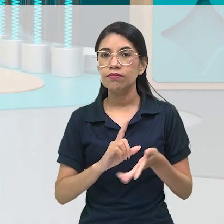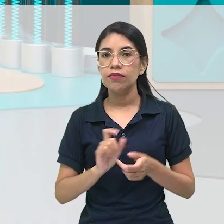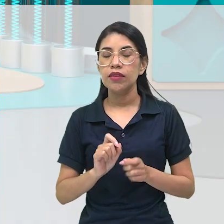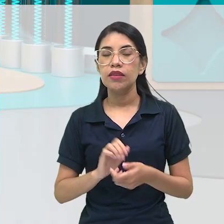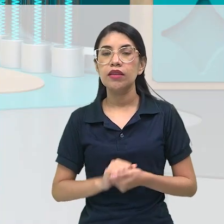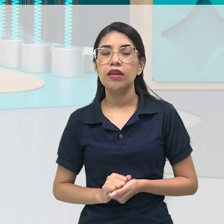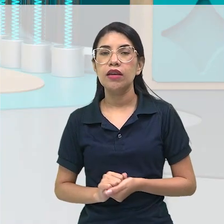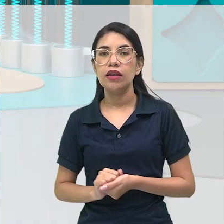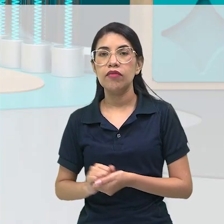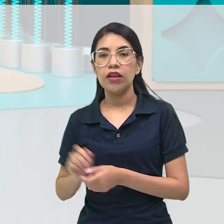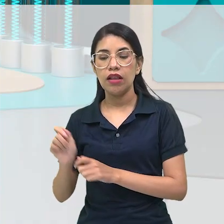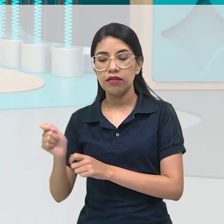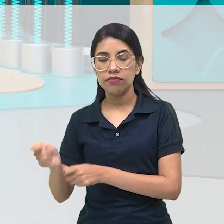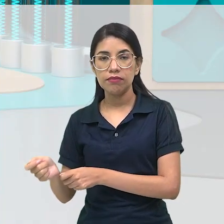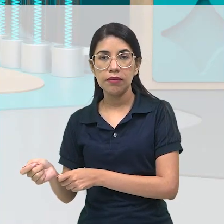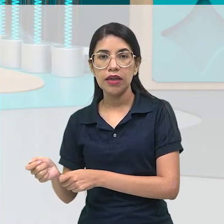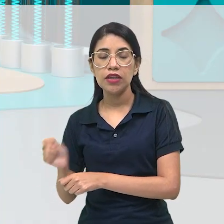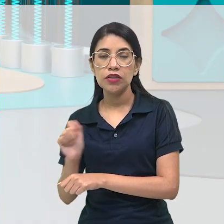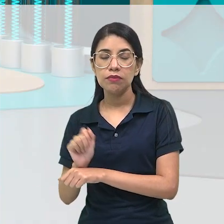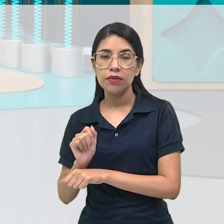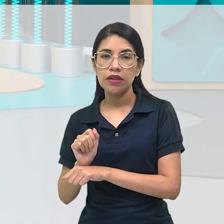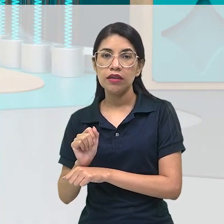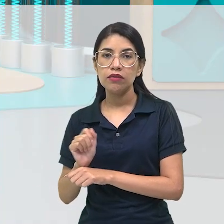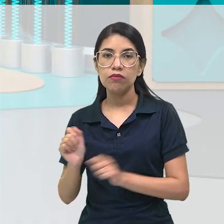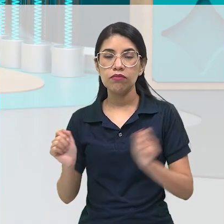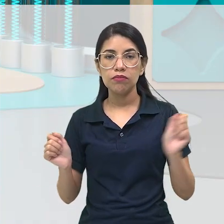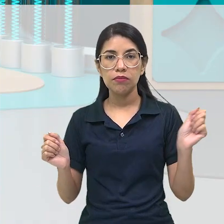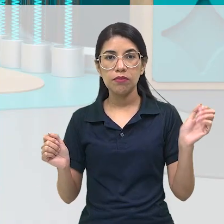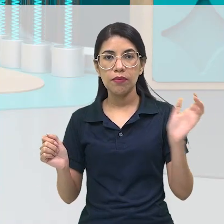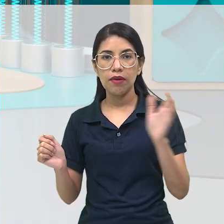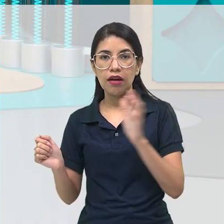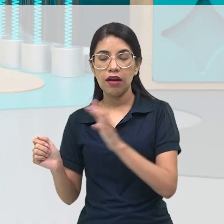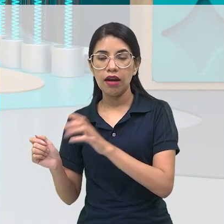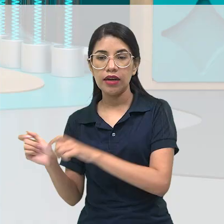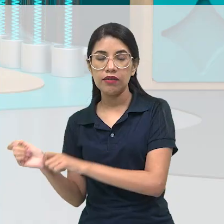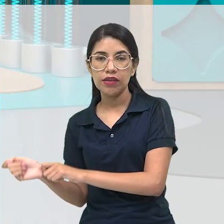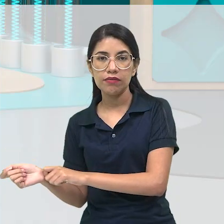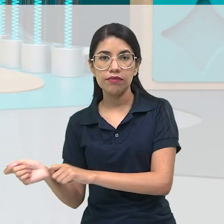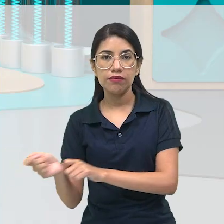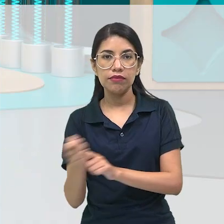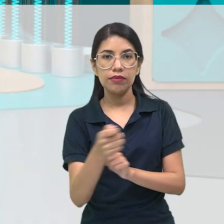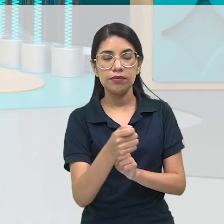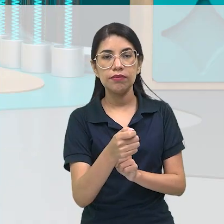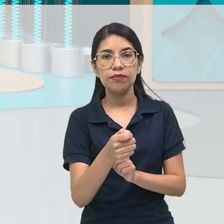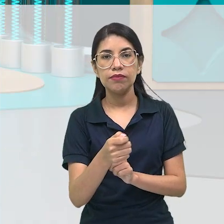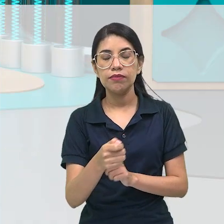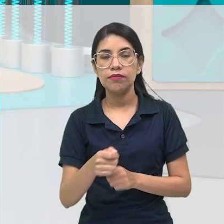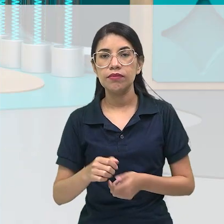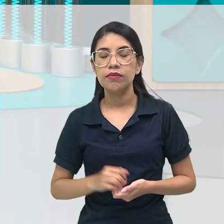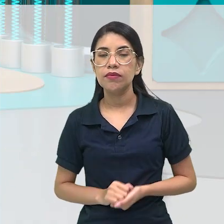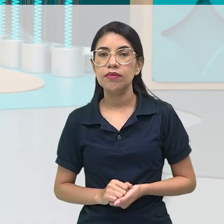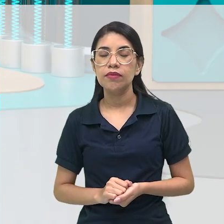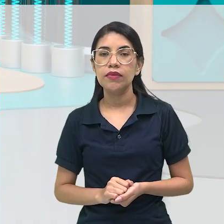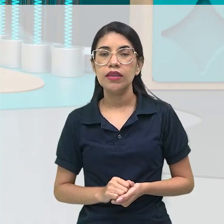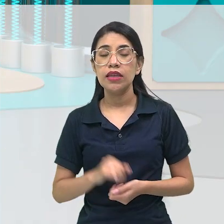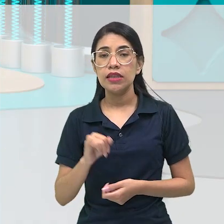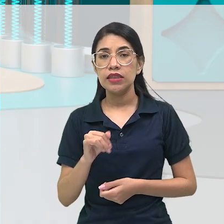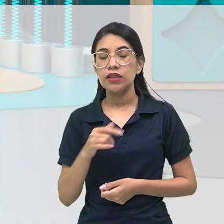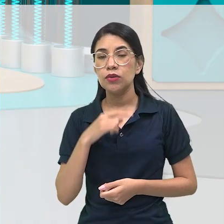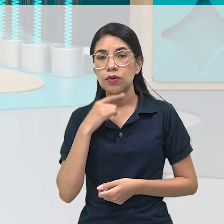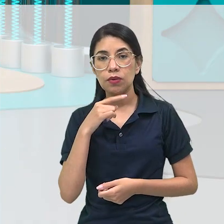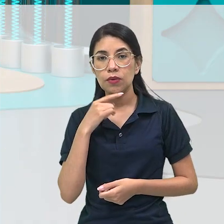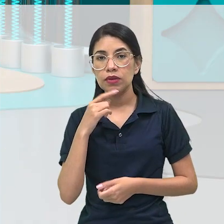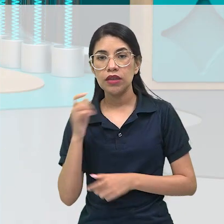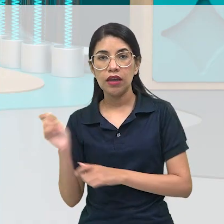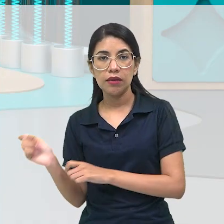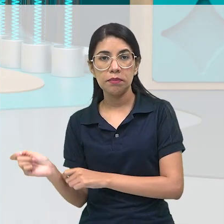rebatedor fica lá na frente e ele fica esperando a bola. Quando a bola está vindo na direção, ele tenta acertar a bola. Se ele não